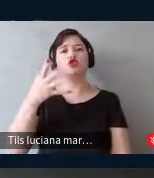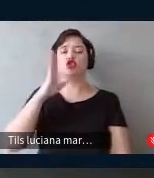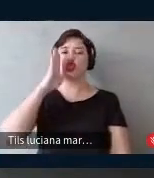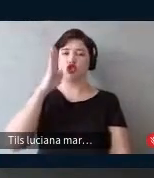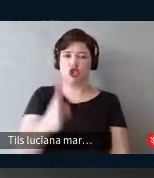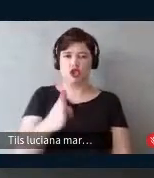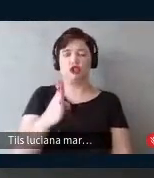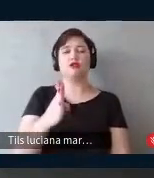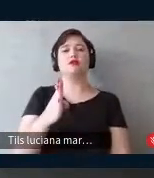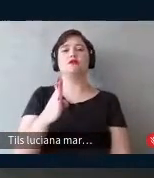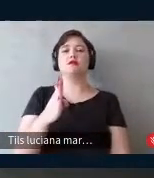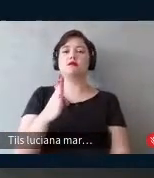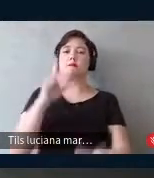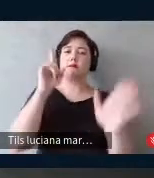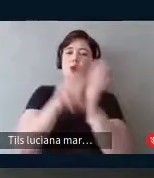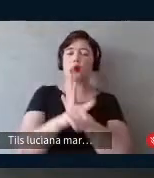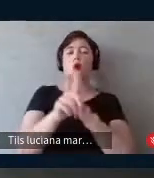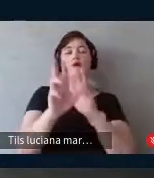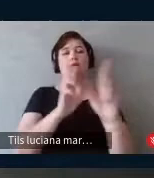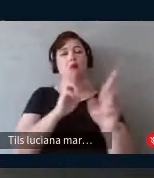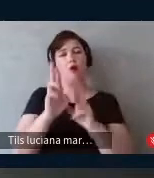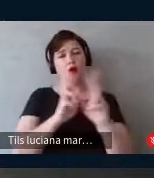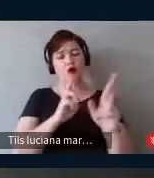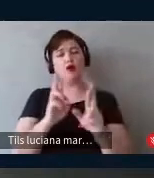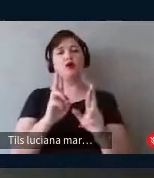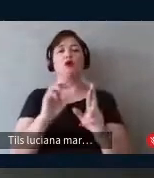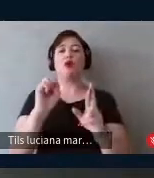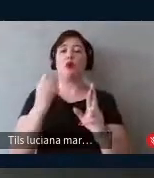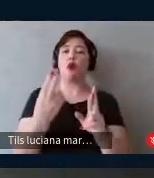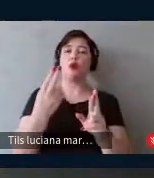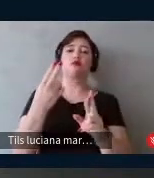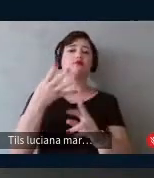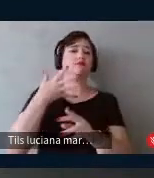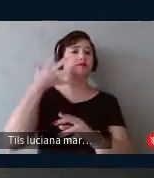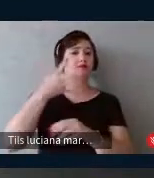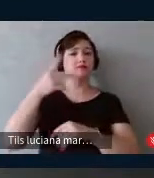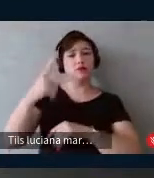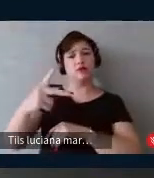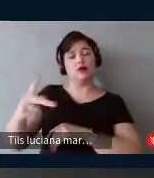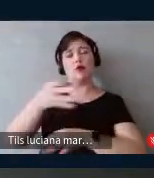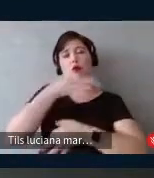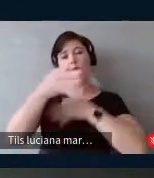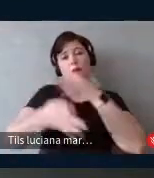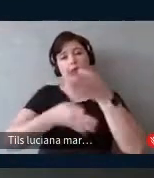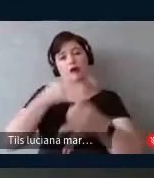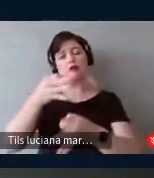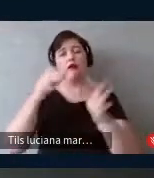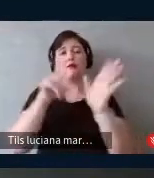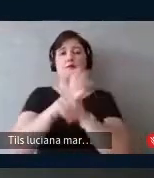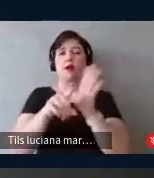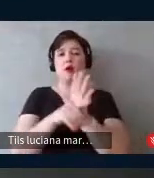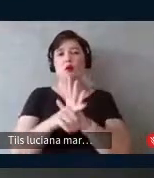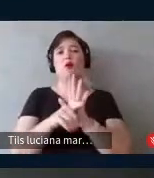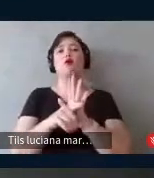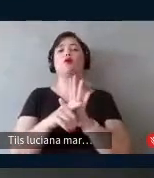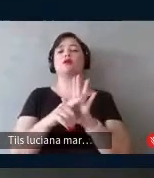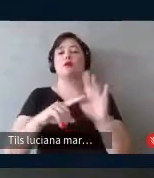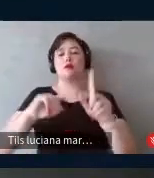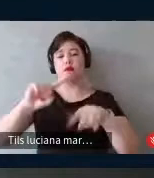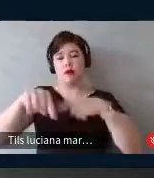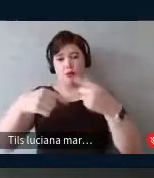direta, né, com perguntas e respostas seguidas, ou então vocês fazem os seus comentários e suas perguntas, e